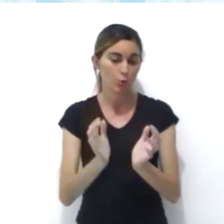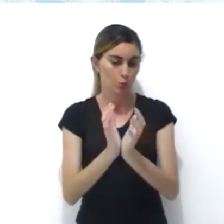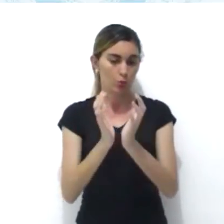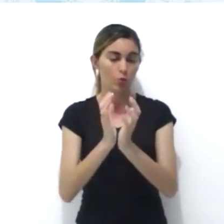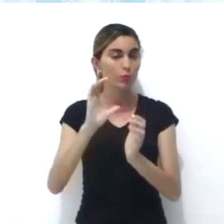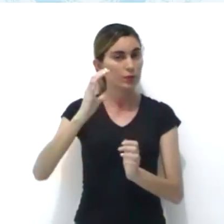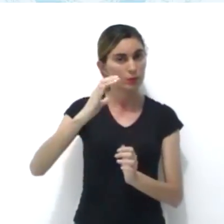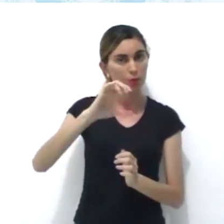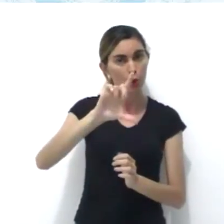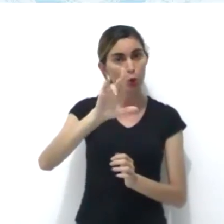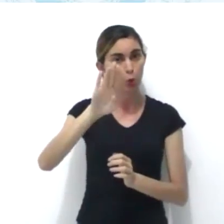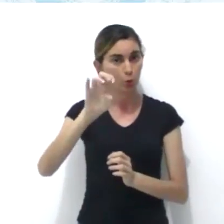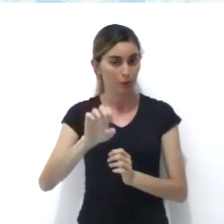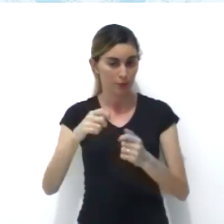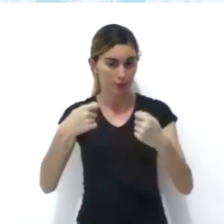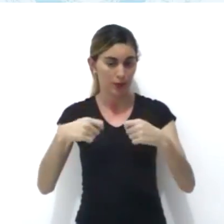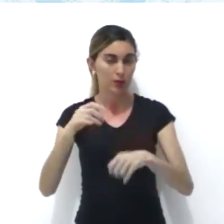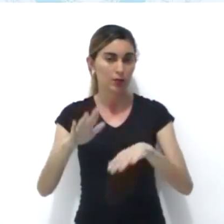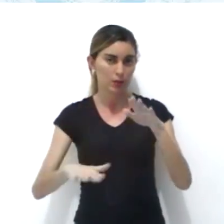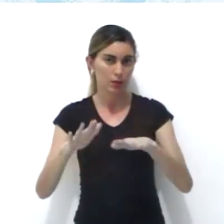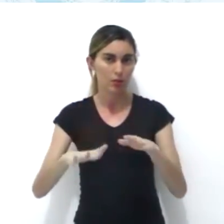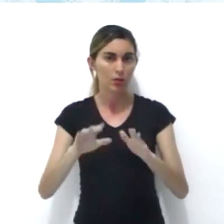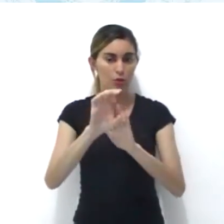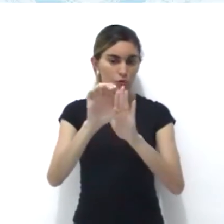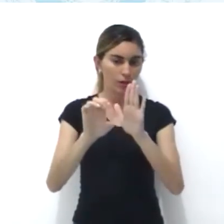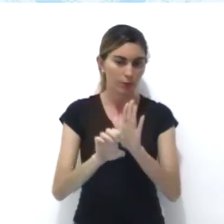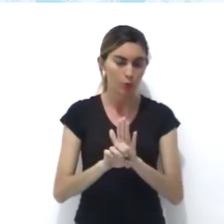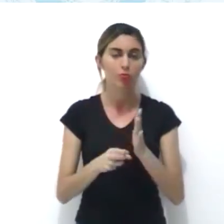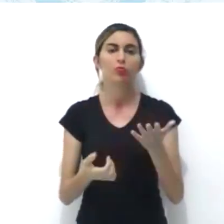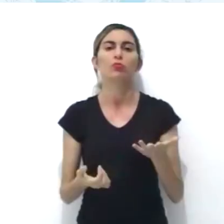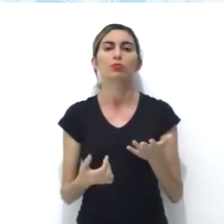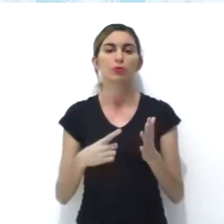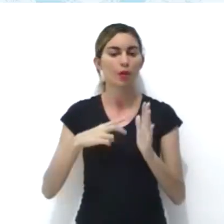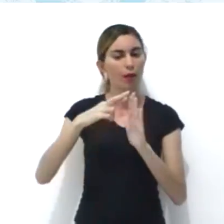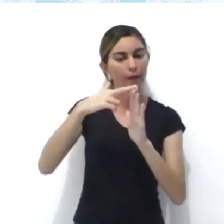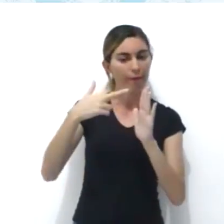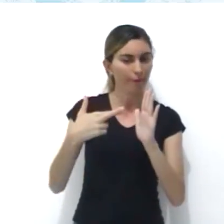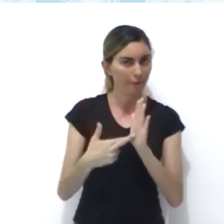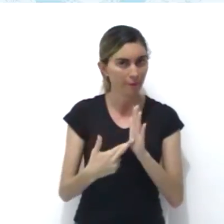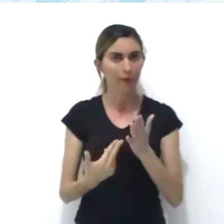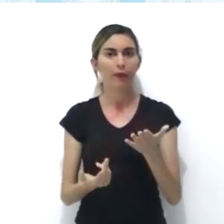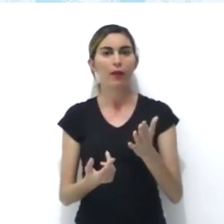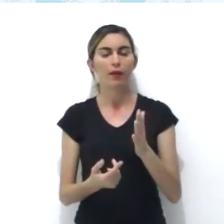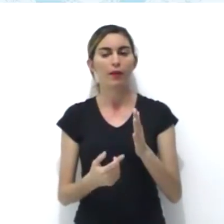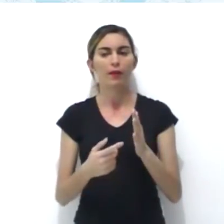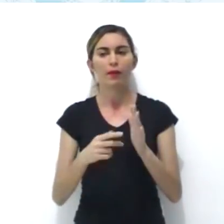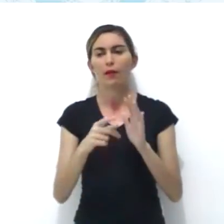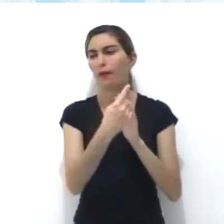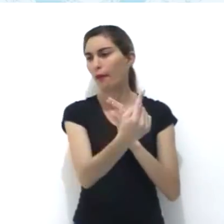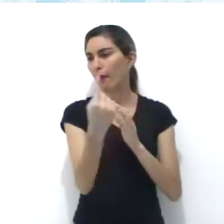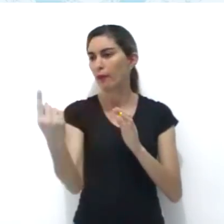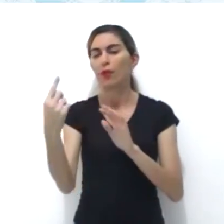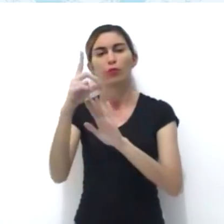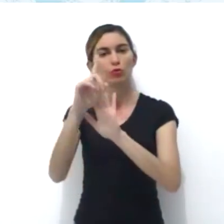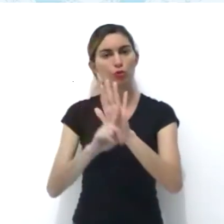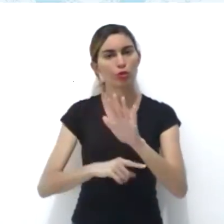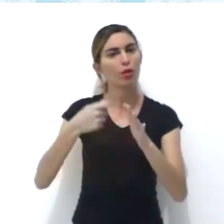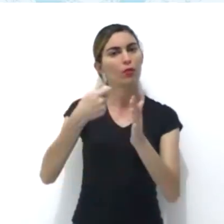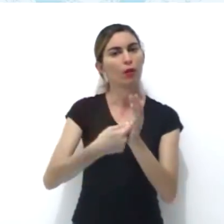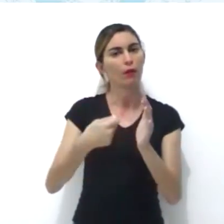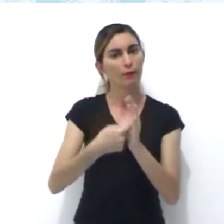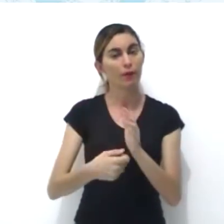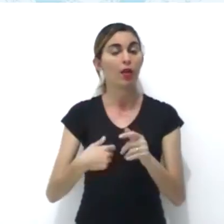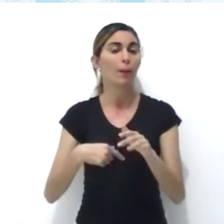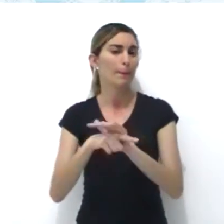que eu falei que o clube ele precisa muitas vezes de um estatuto, né, para ter as regras, dizer a função dos membros,